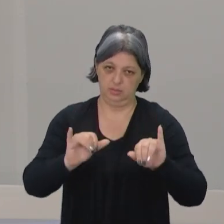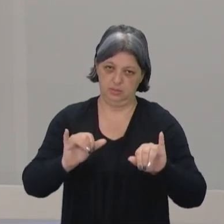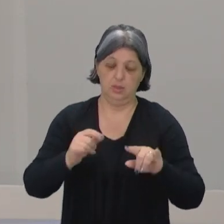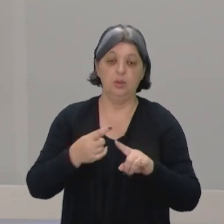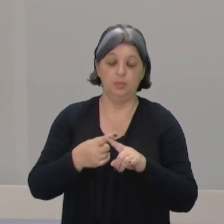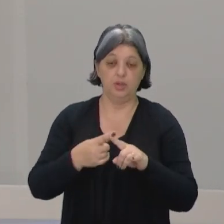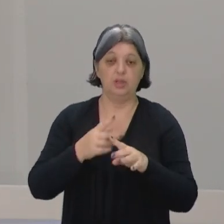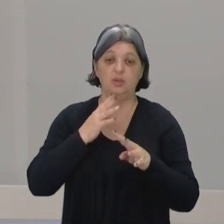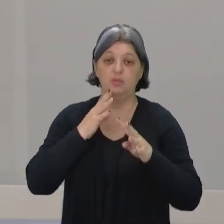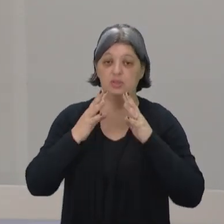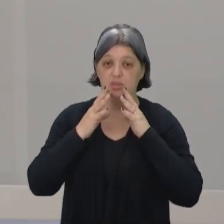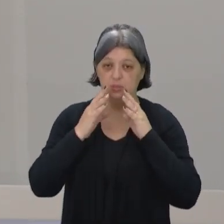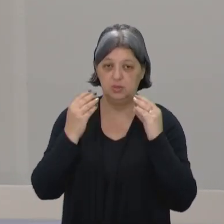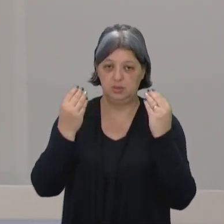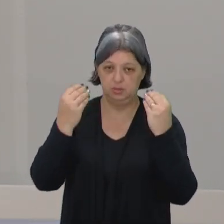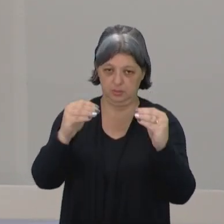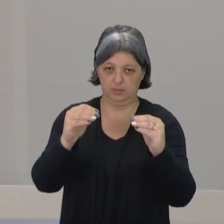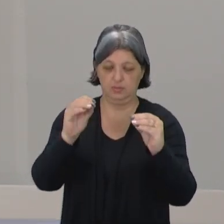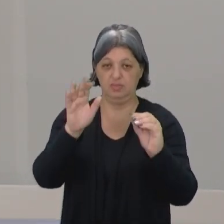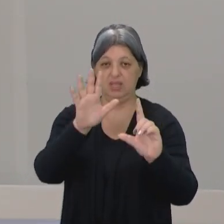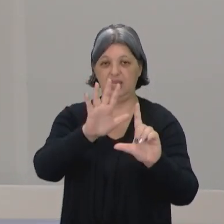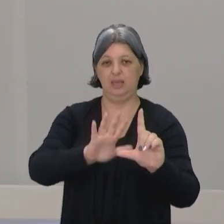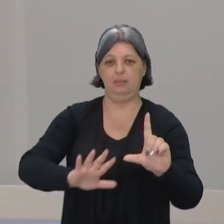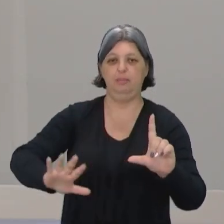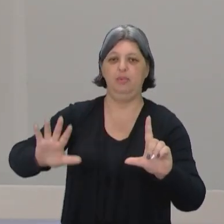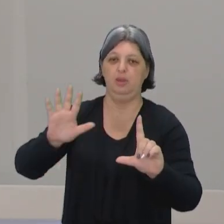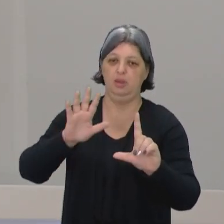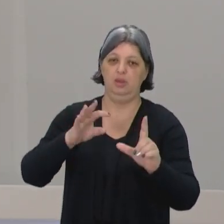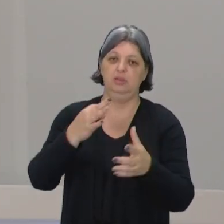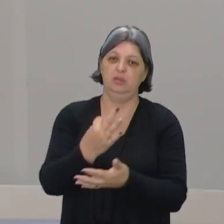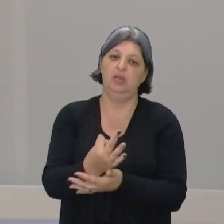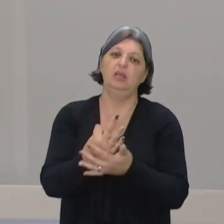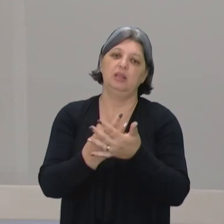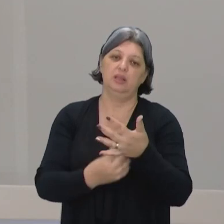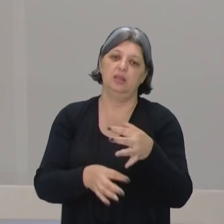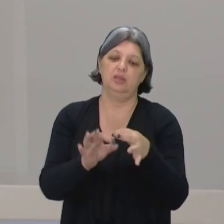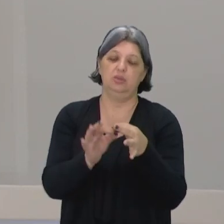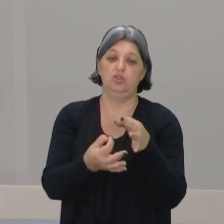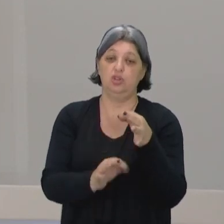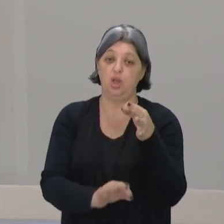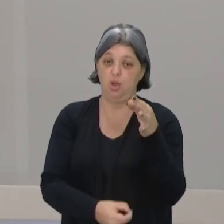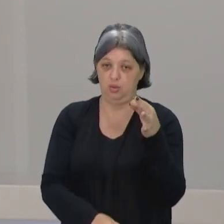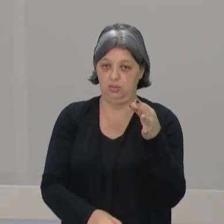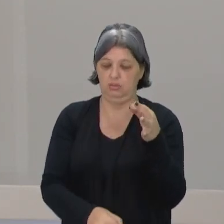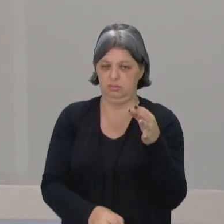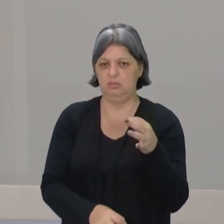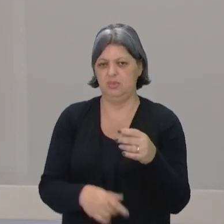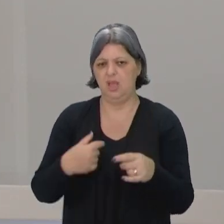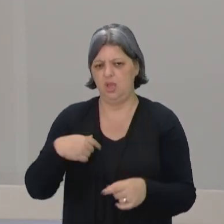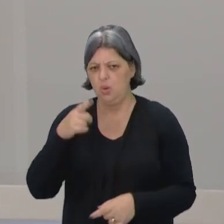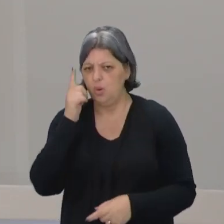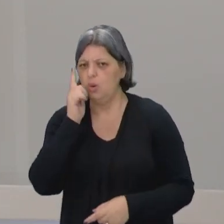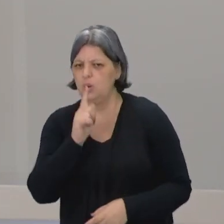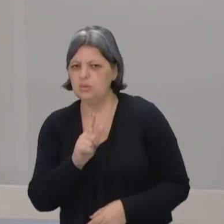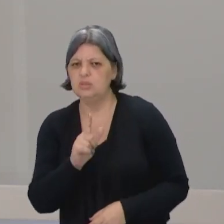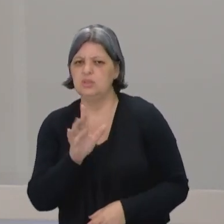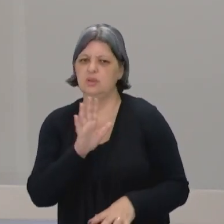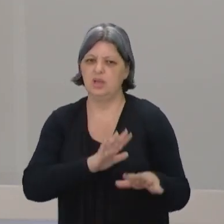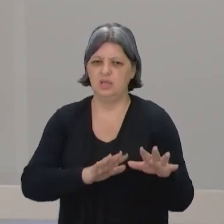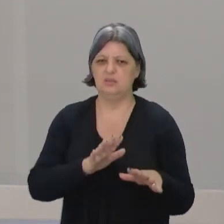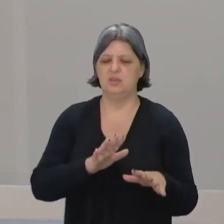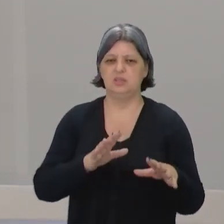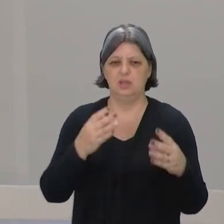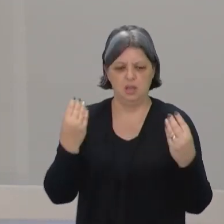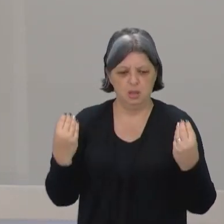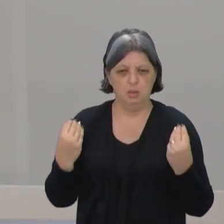nós conseguimos colocar imagem e textos longos. Né? Então, eu consigo chamar a atenção de alguma forma ali,